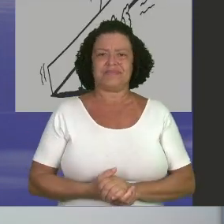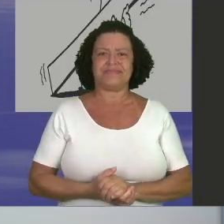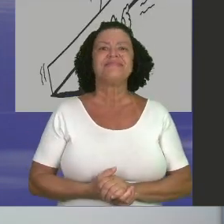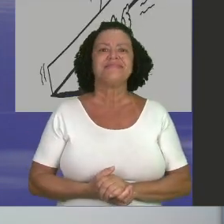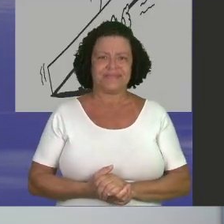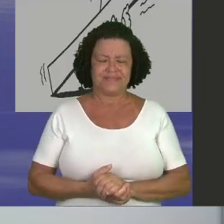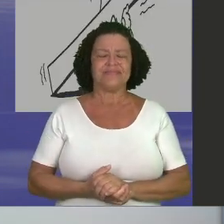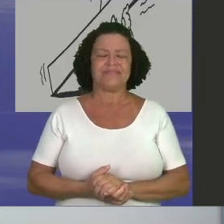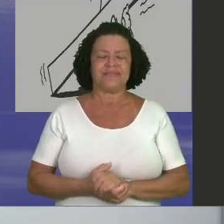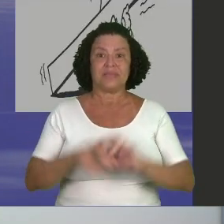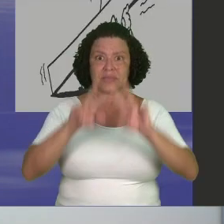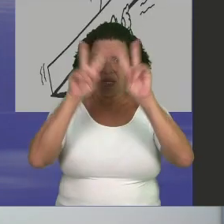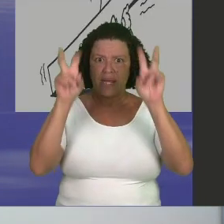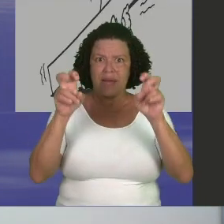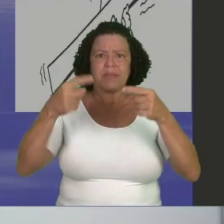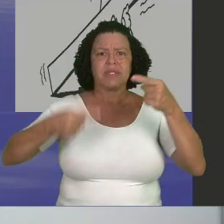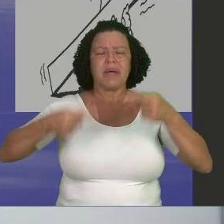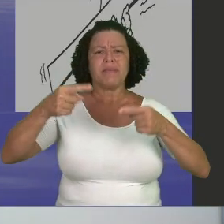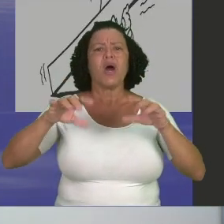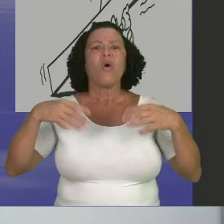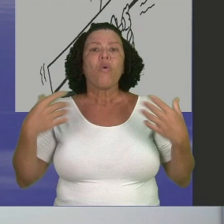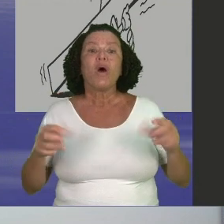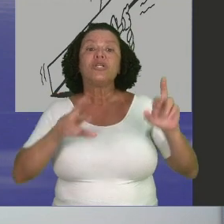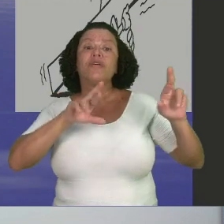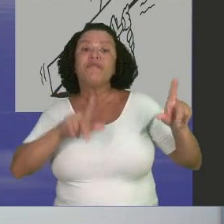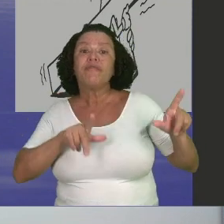para debate. Qual a diferença entre